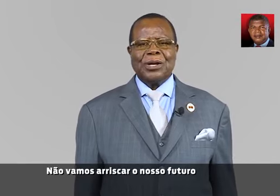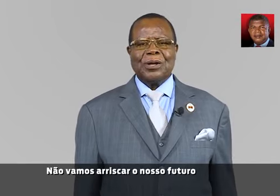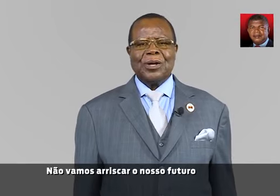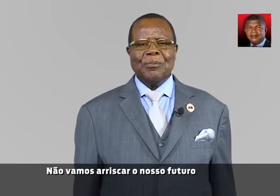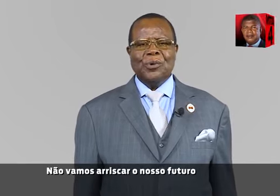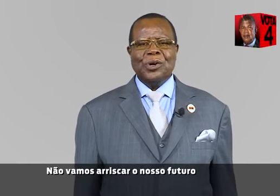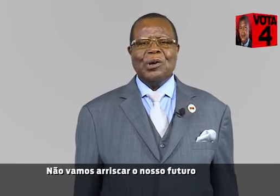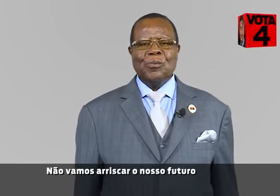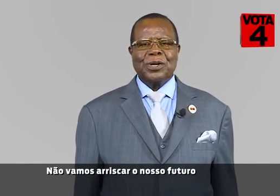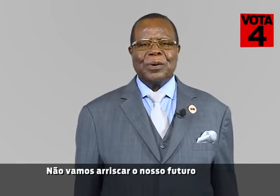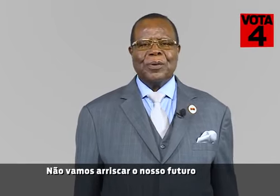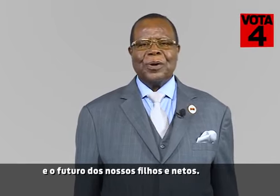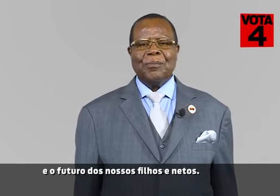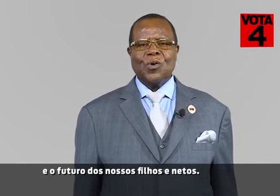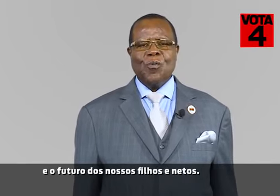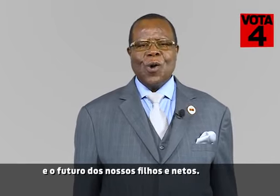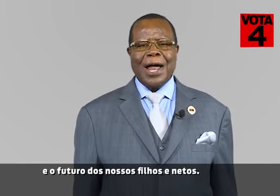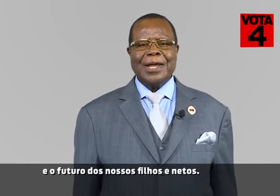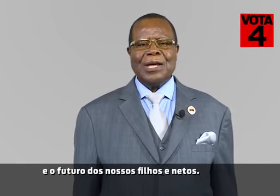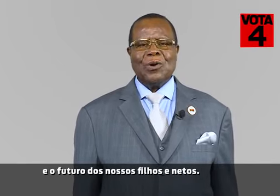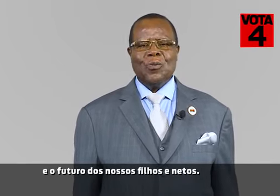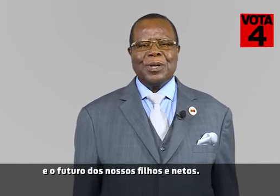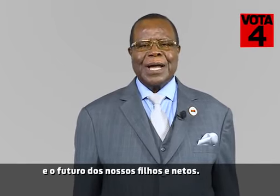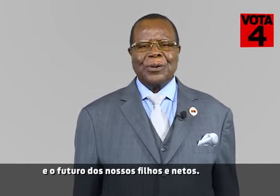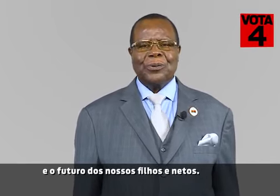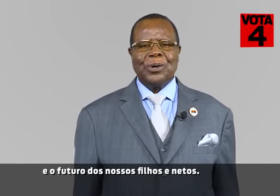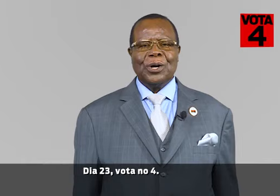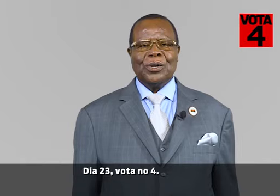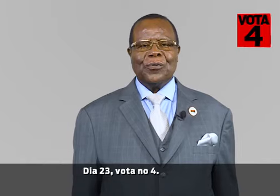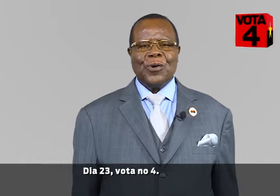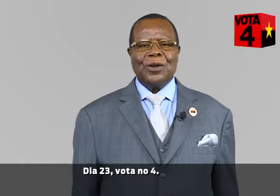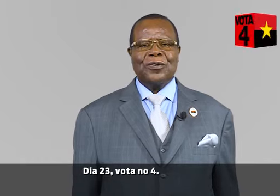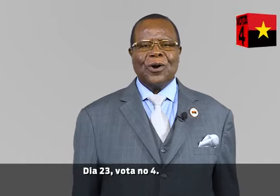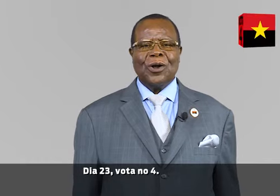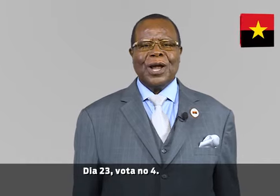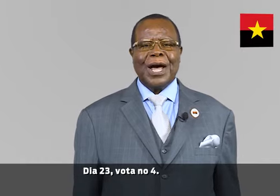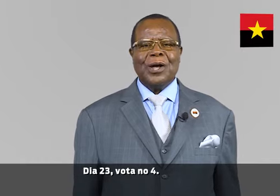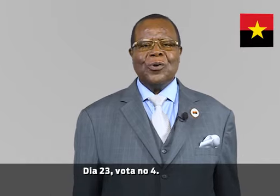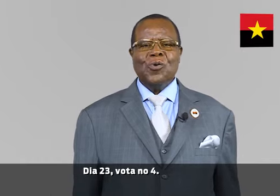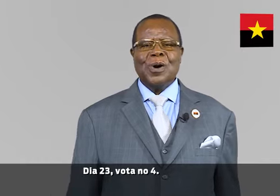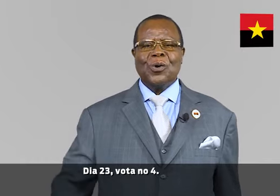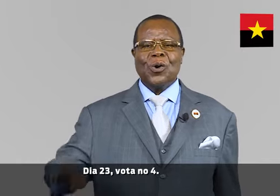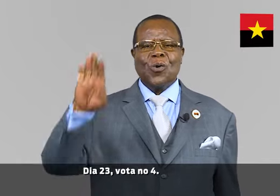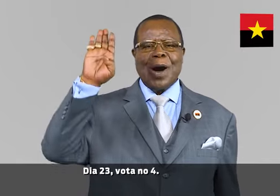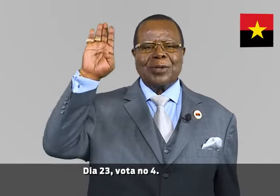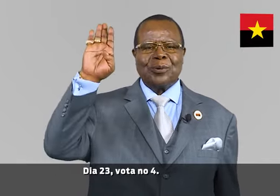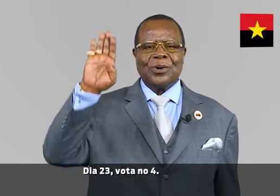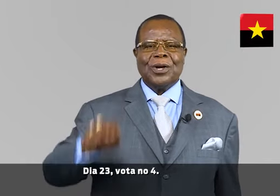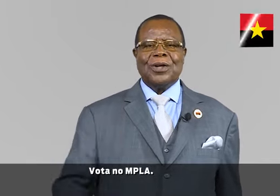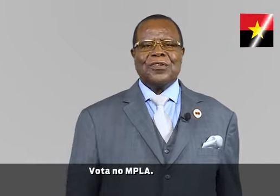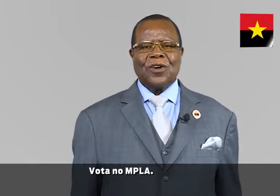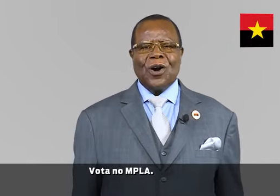Mongondai, Muni Lumbati, Mukumuali e Lumba Tatu, tu Fuena Sola, número